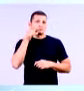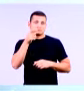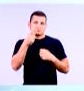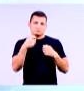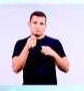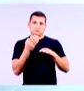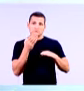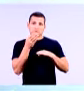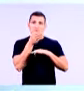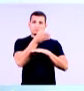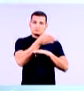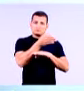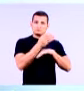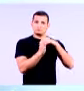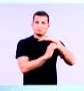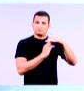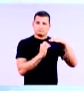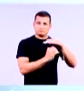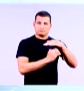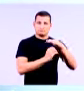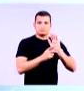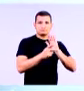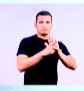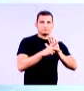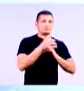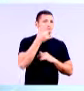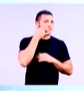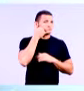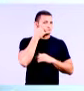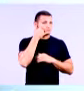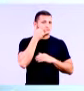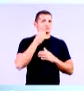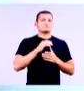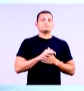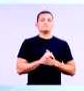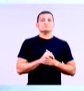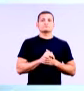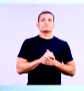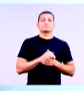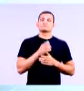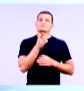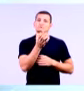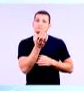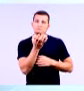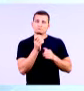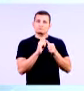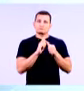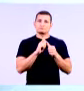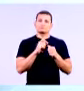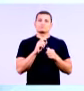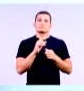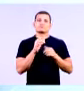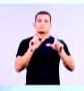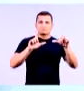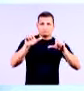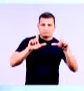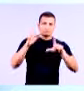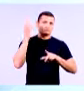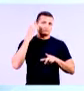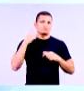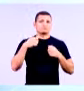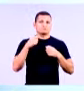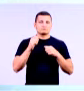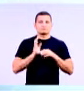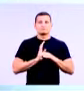empresa de telefonia. Se você quisesse fazer alguma coisa em relação a entretenimento, teria que ter uma empresa,